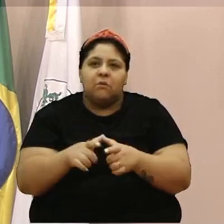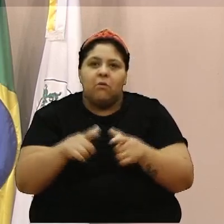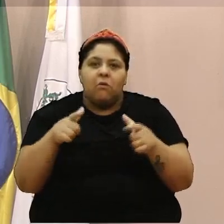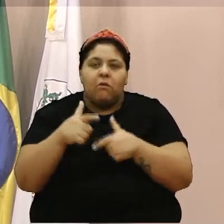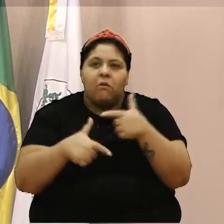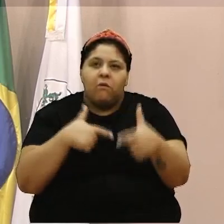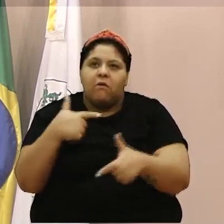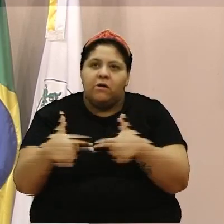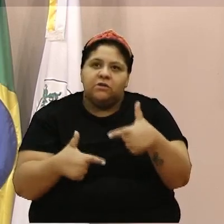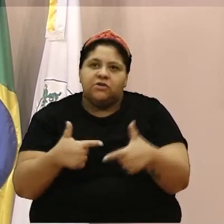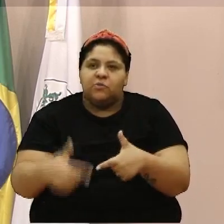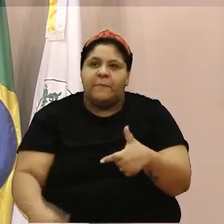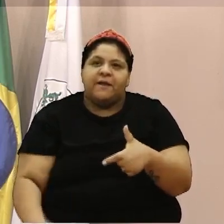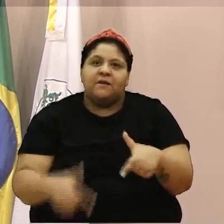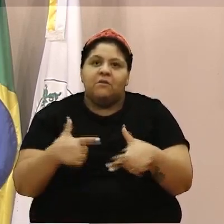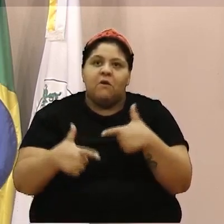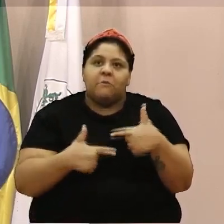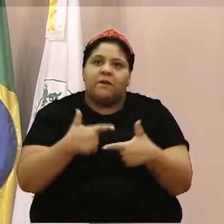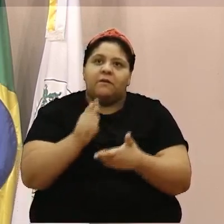as máquinas.